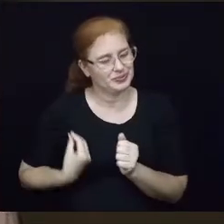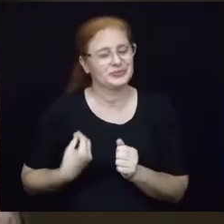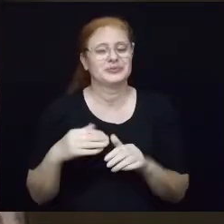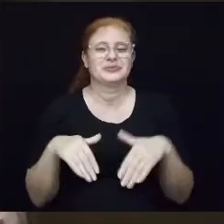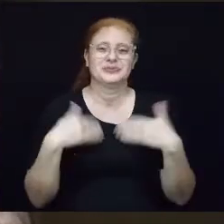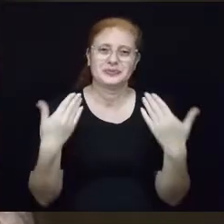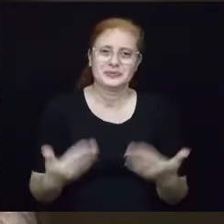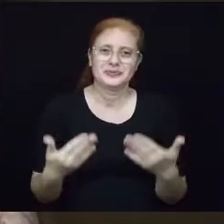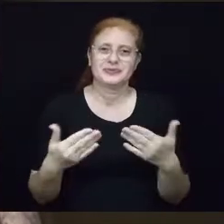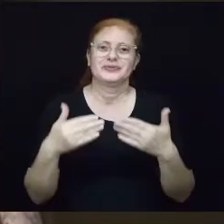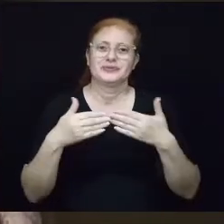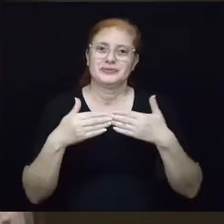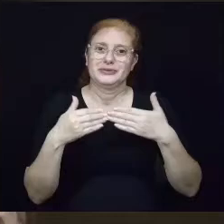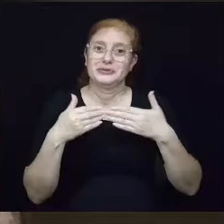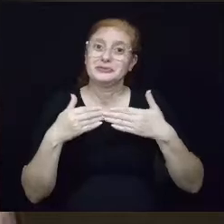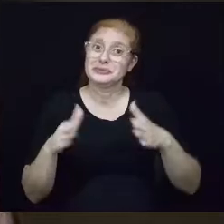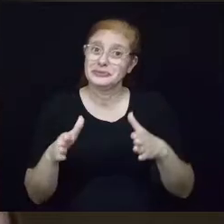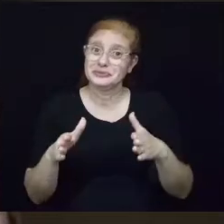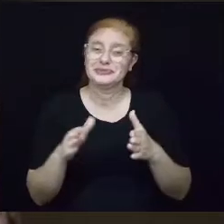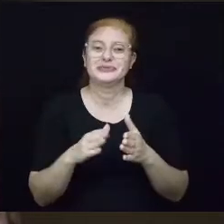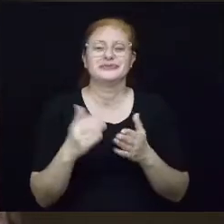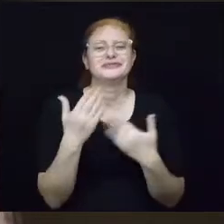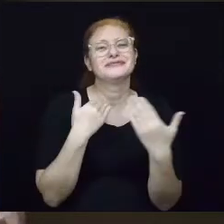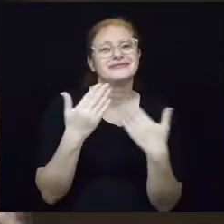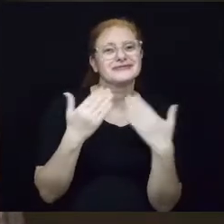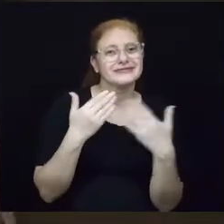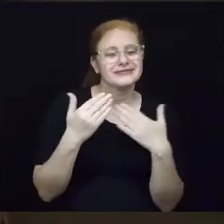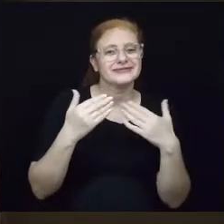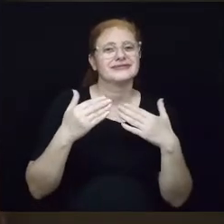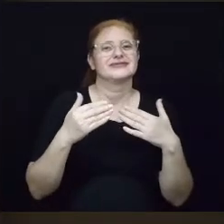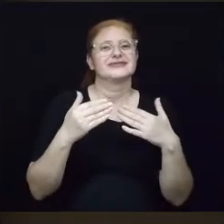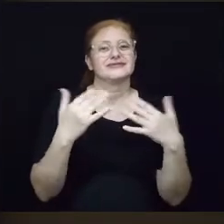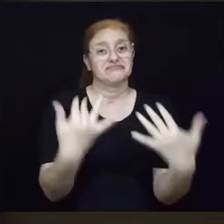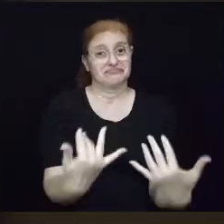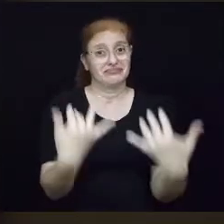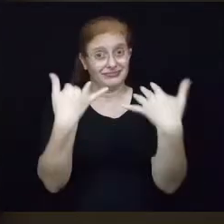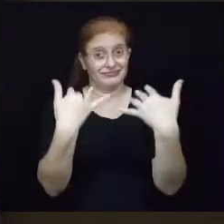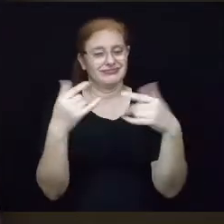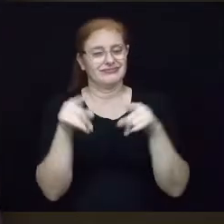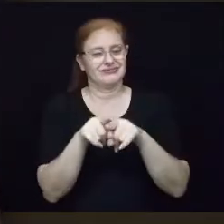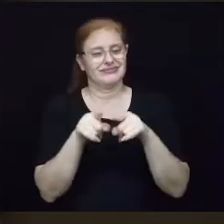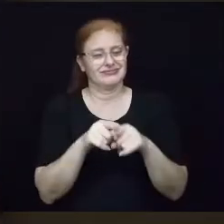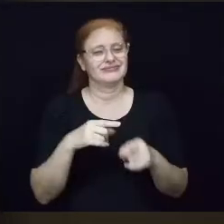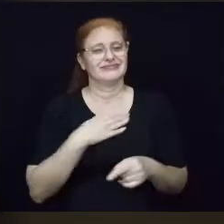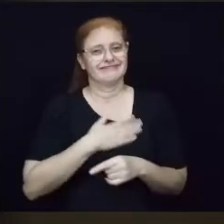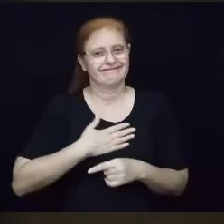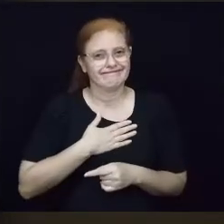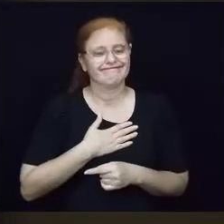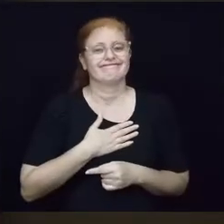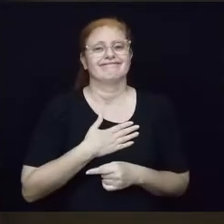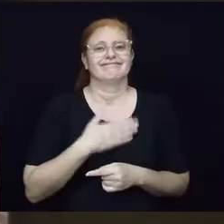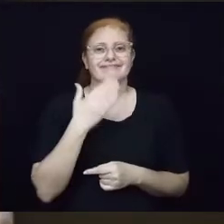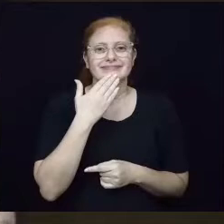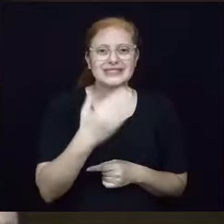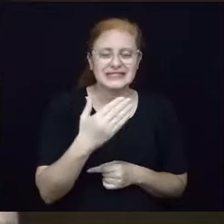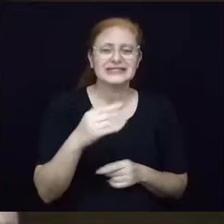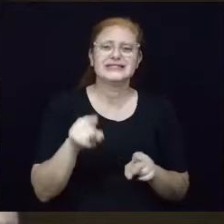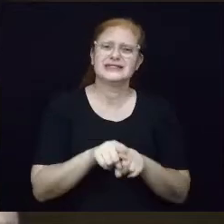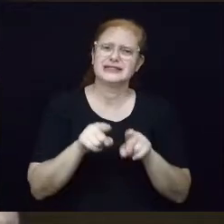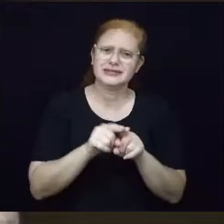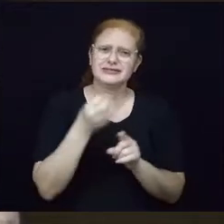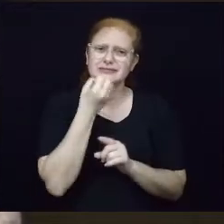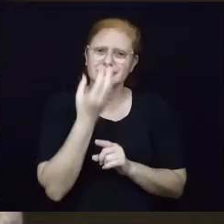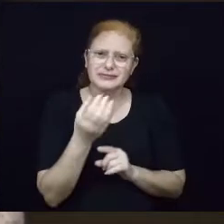então, abrir para conversar com o público também. Mas eu gostaria de pedir um